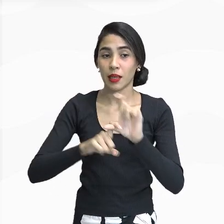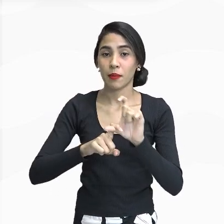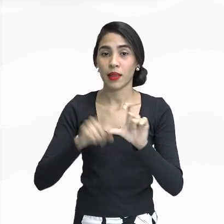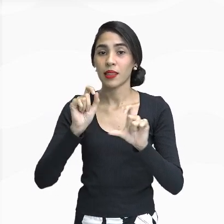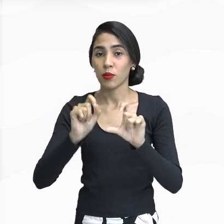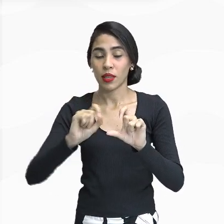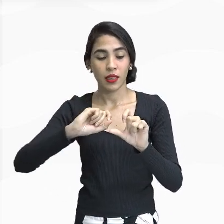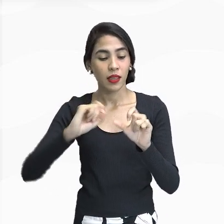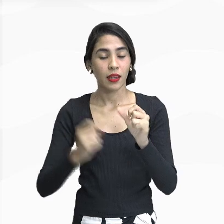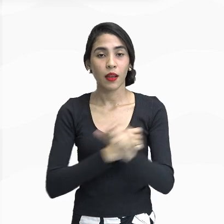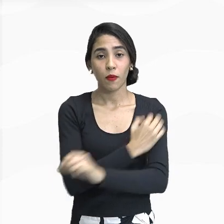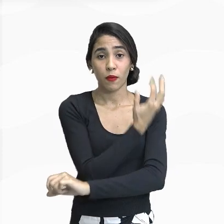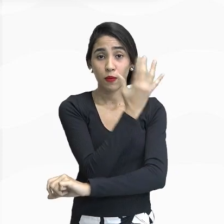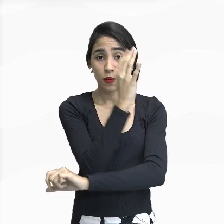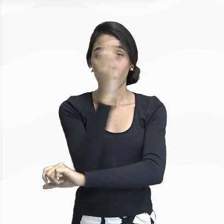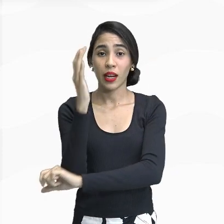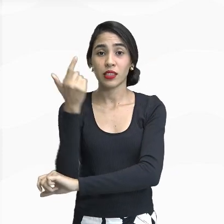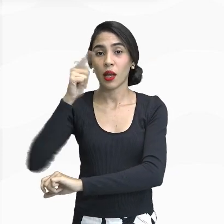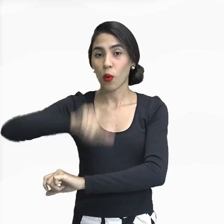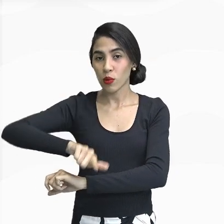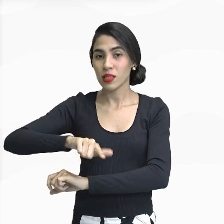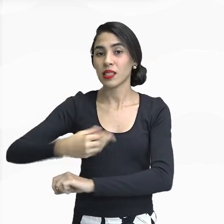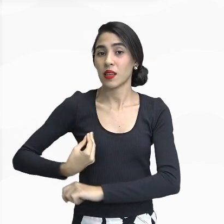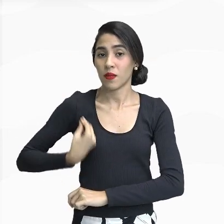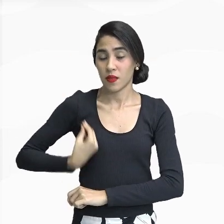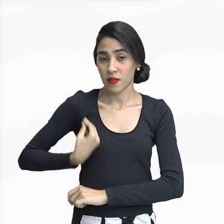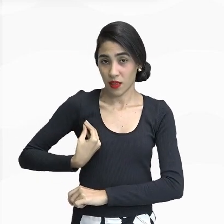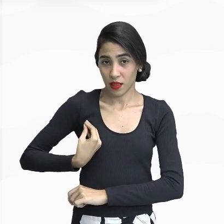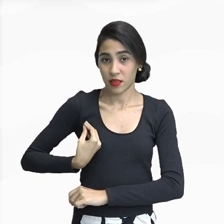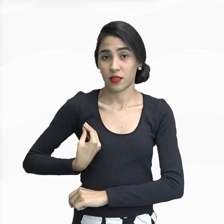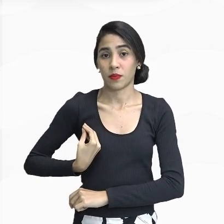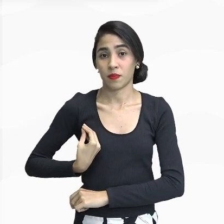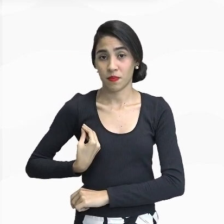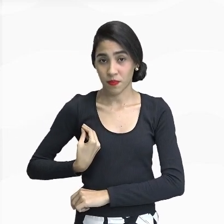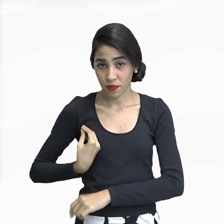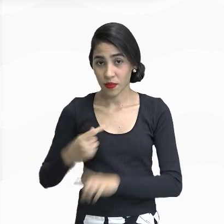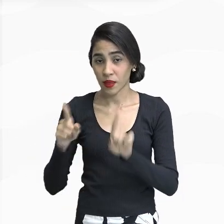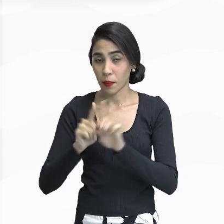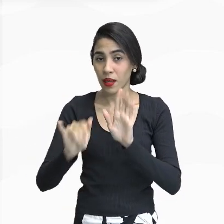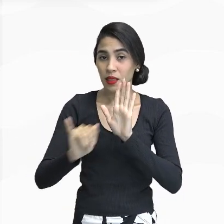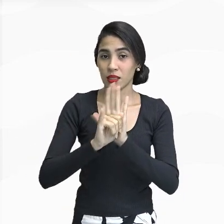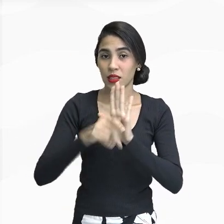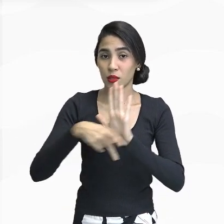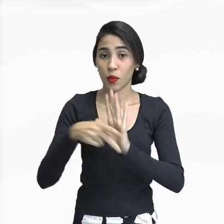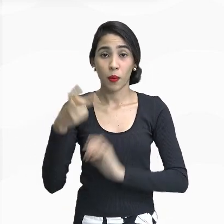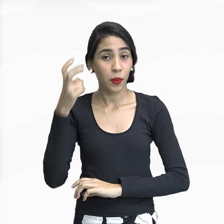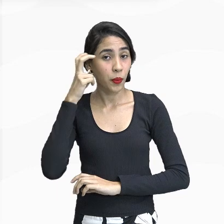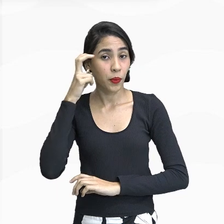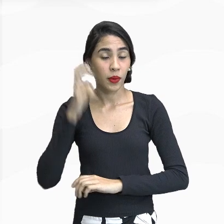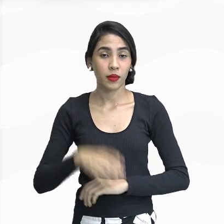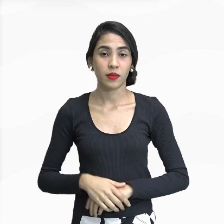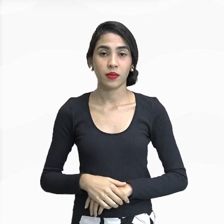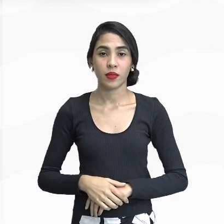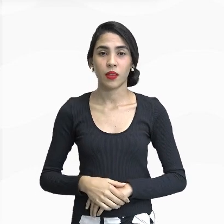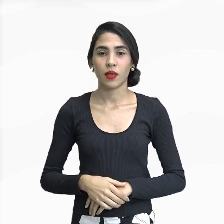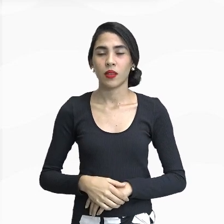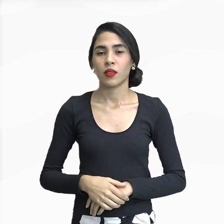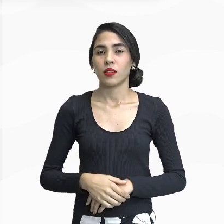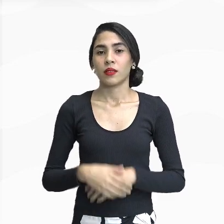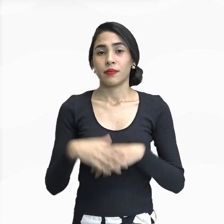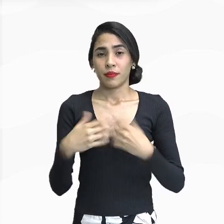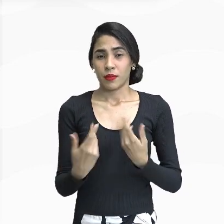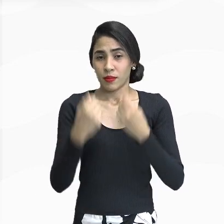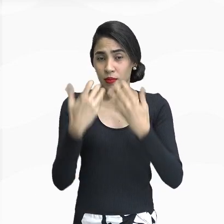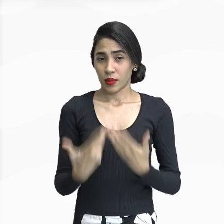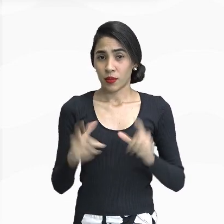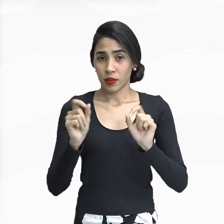da floresta para sua subsistência e identidade cultural. O que nós estamos dizendo